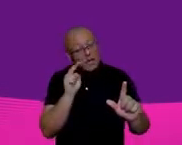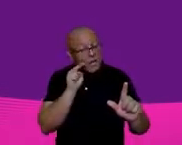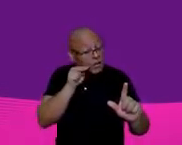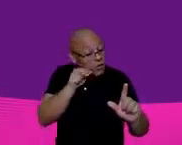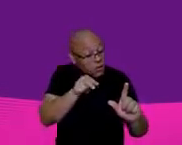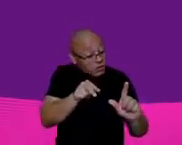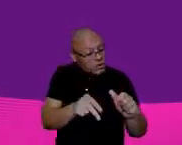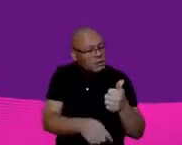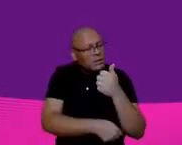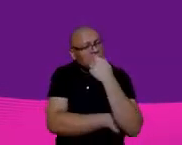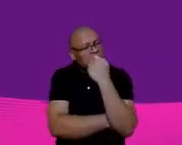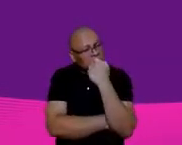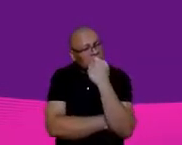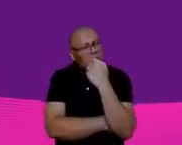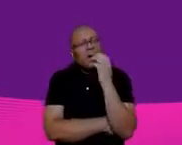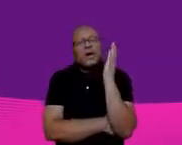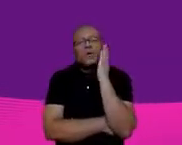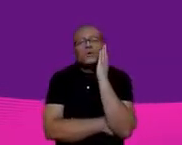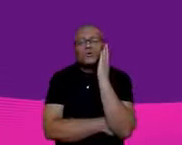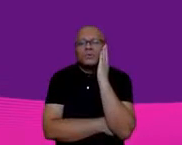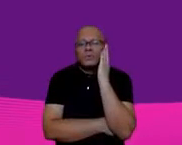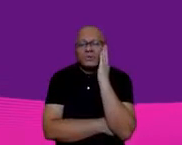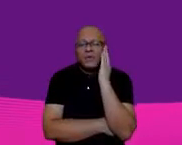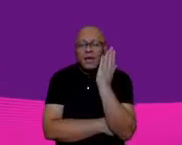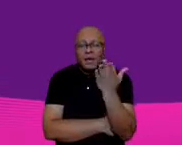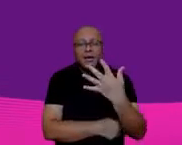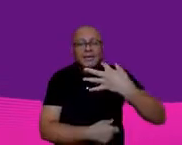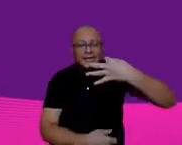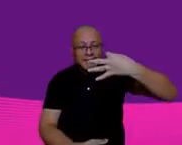já estaria na posição adequada,